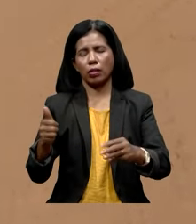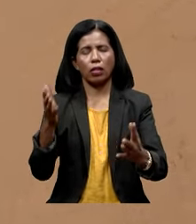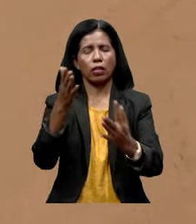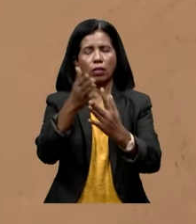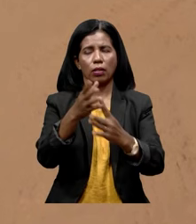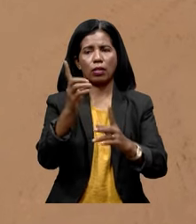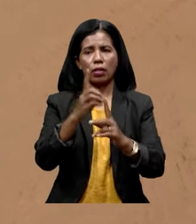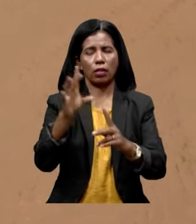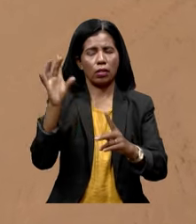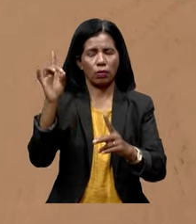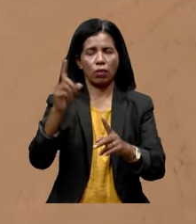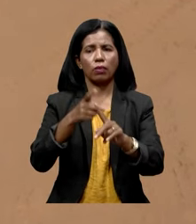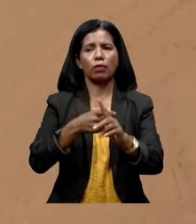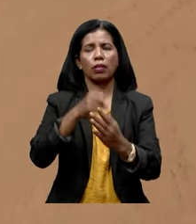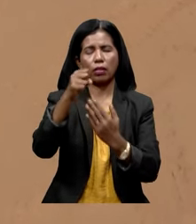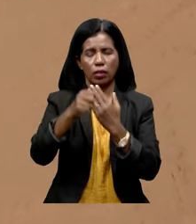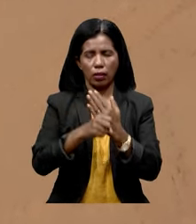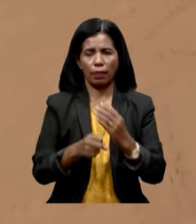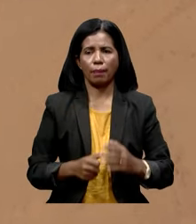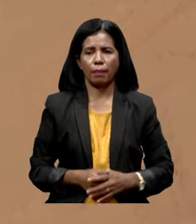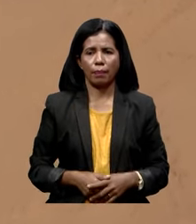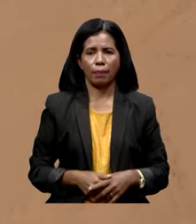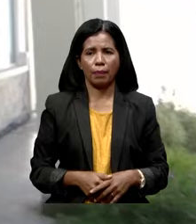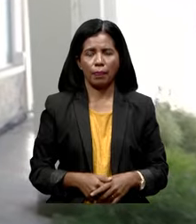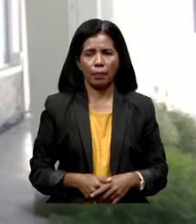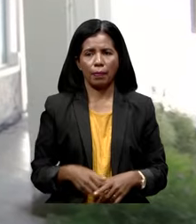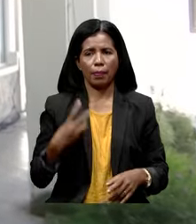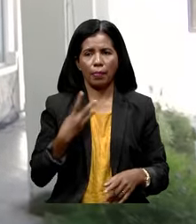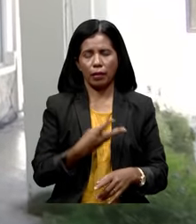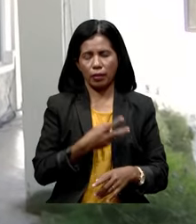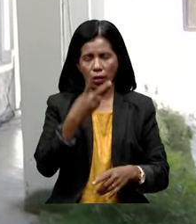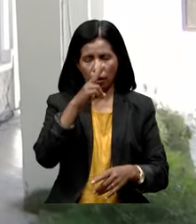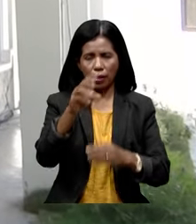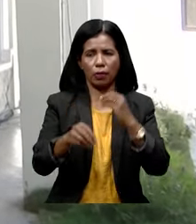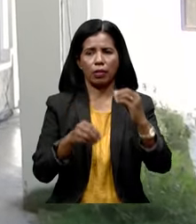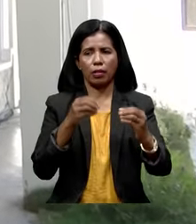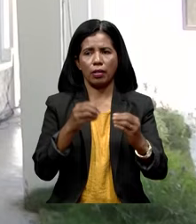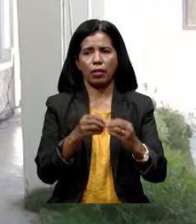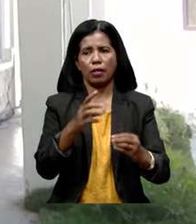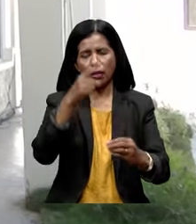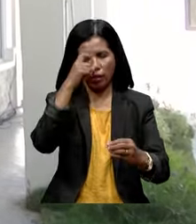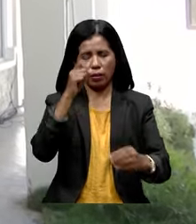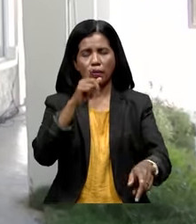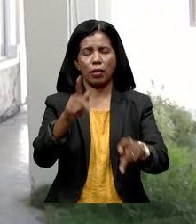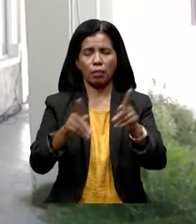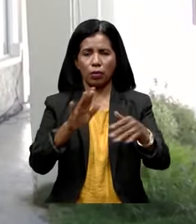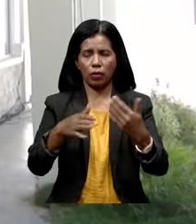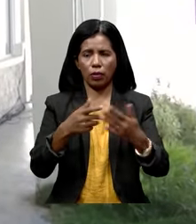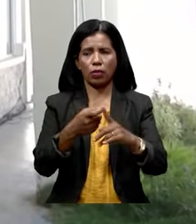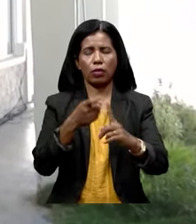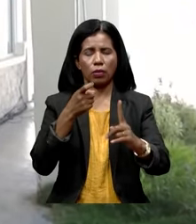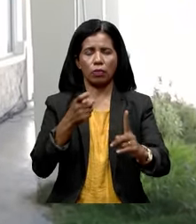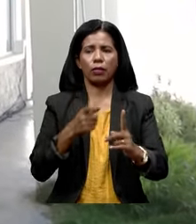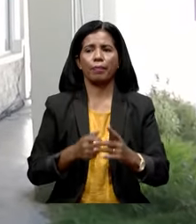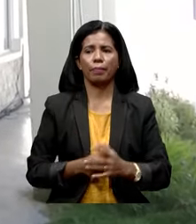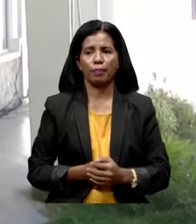ia lorong walu fulan setembro. Controlo, ela ba tamba comitiva né kan mai queda susi